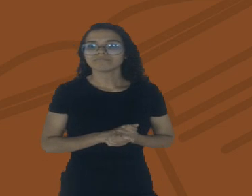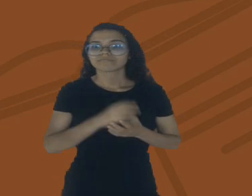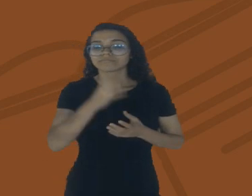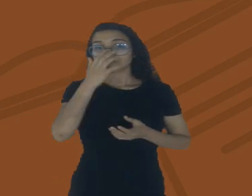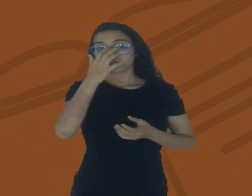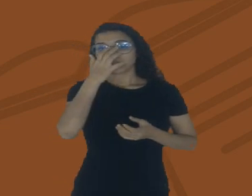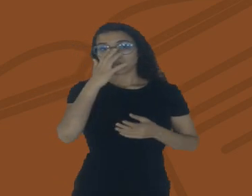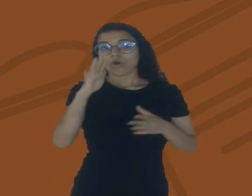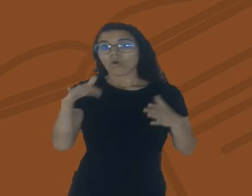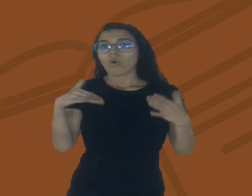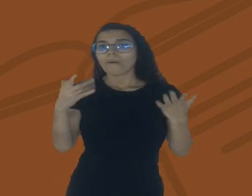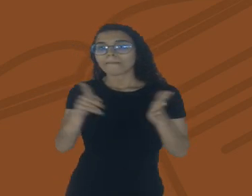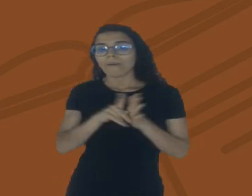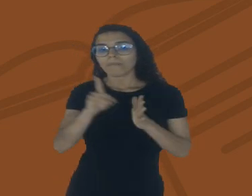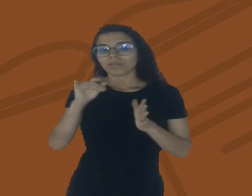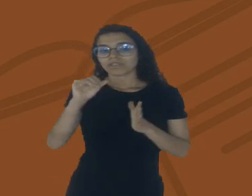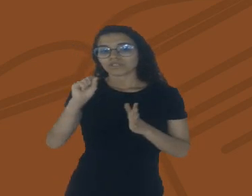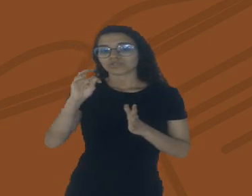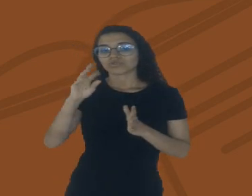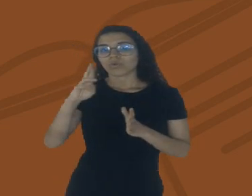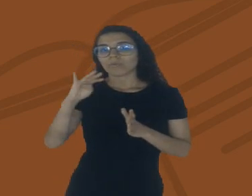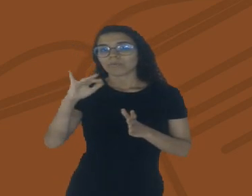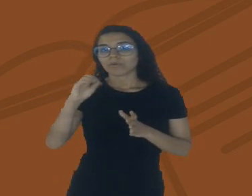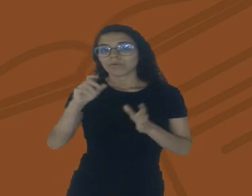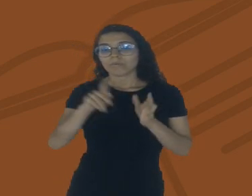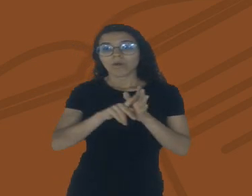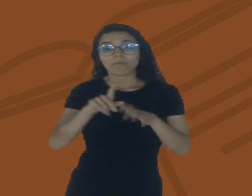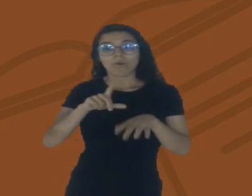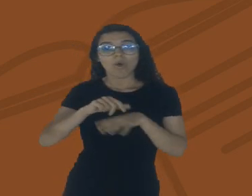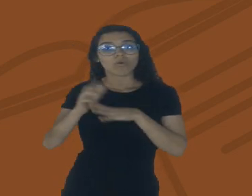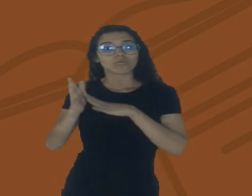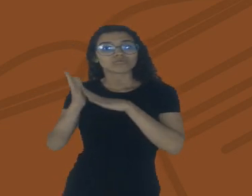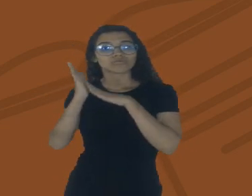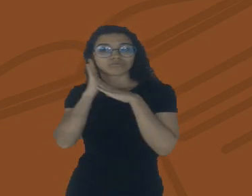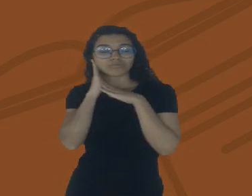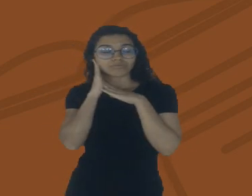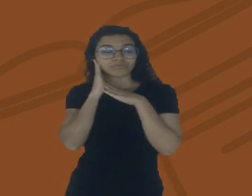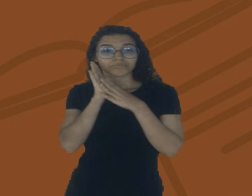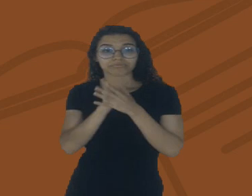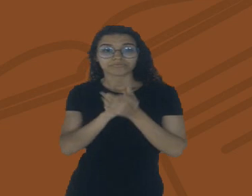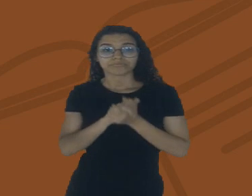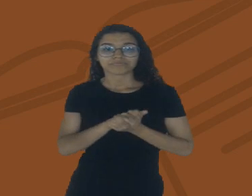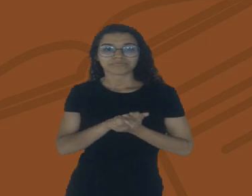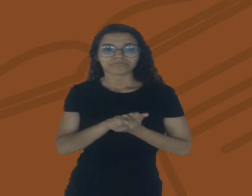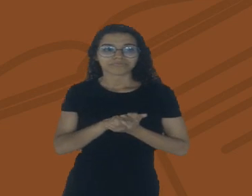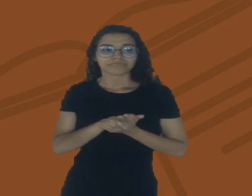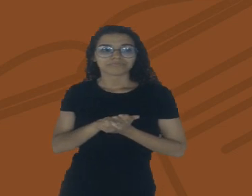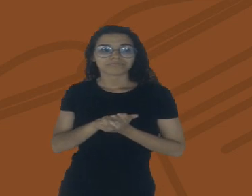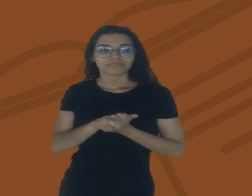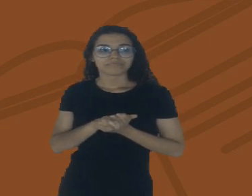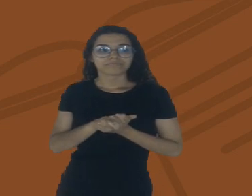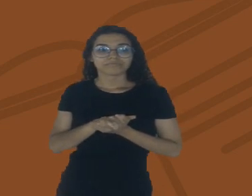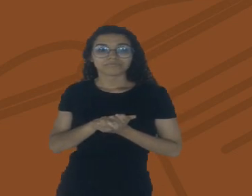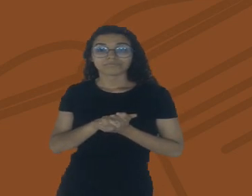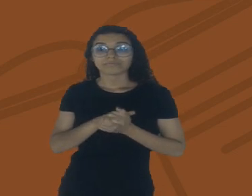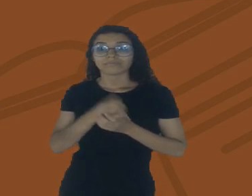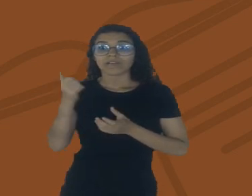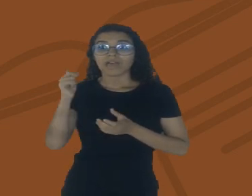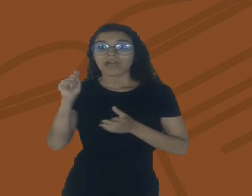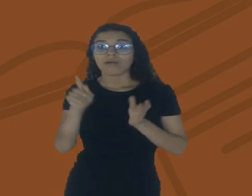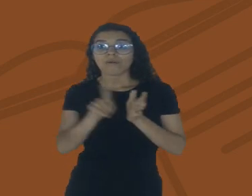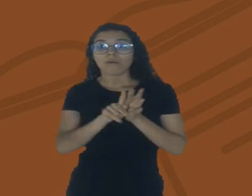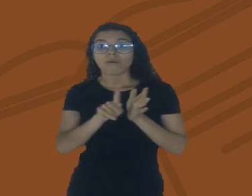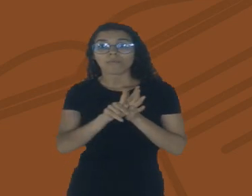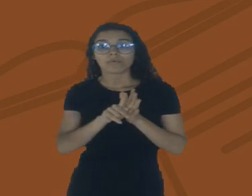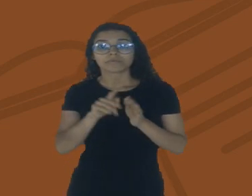os distúrbios do sono? Existem sim distúrbios do sono, certo? E ele é um termo utilizado para designar um conjunto de